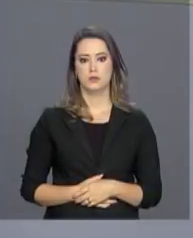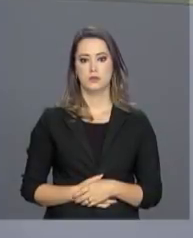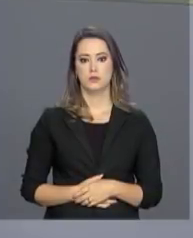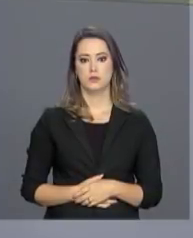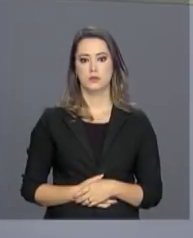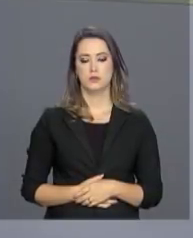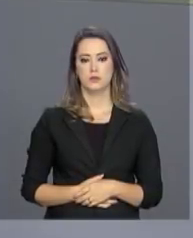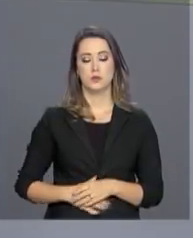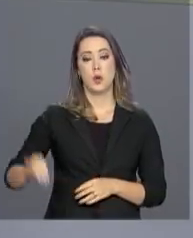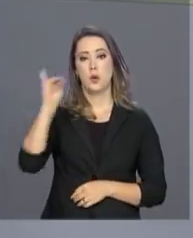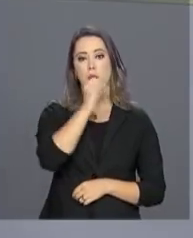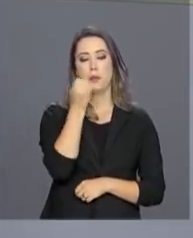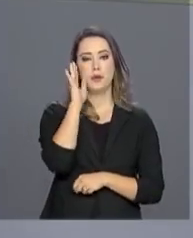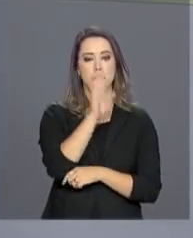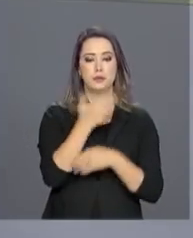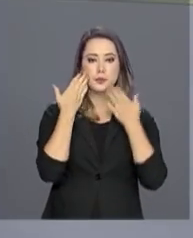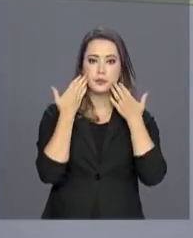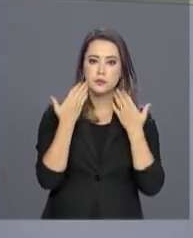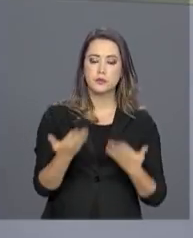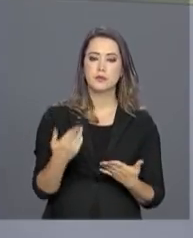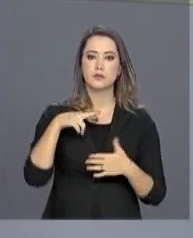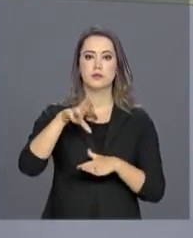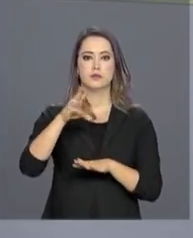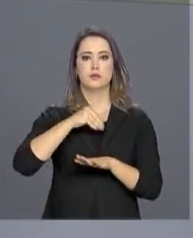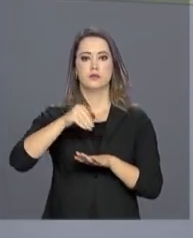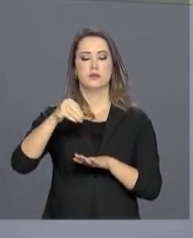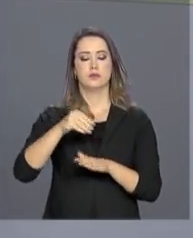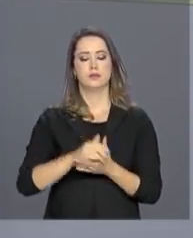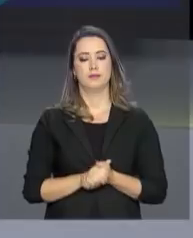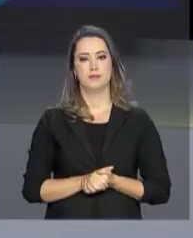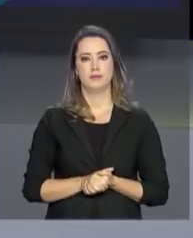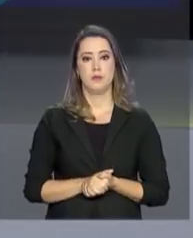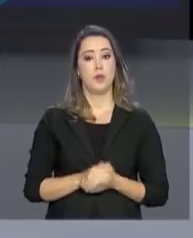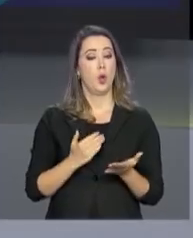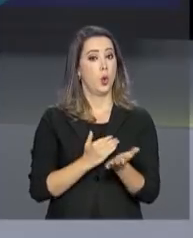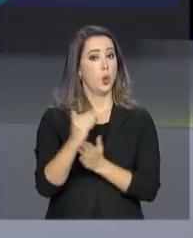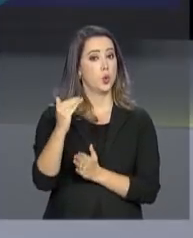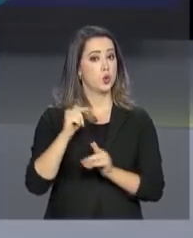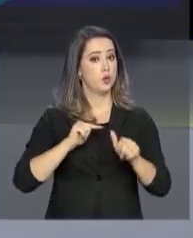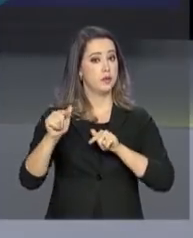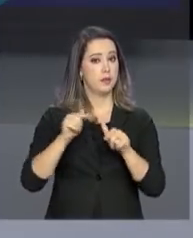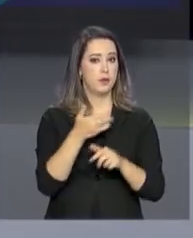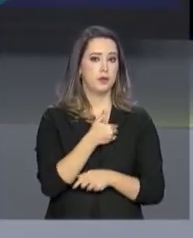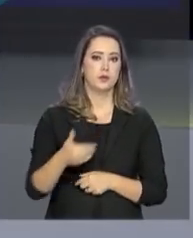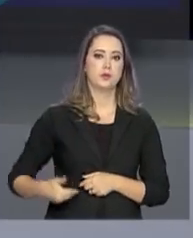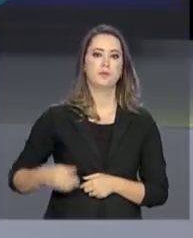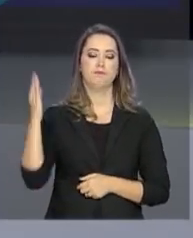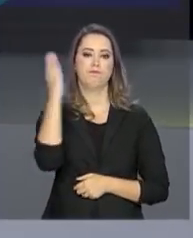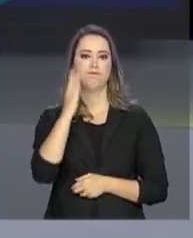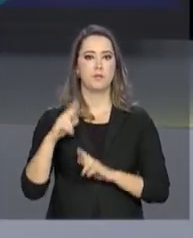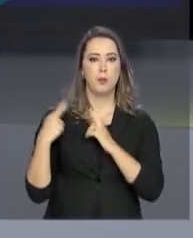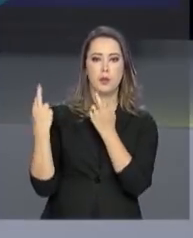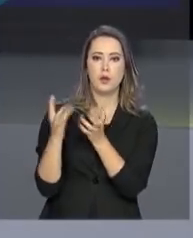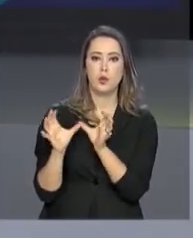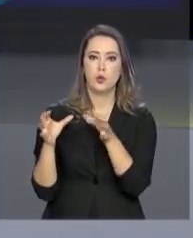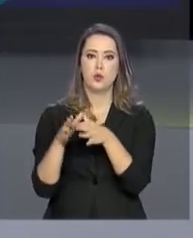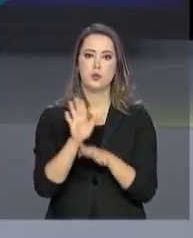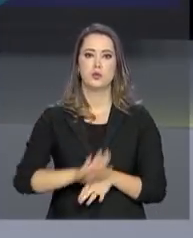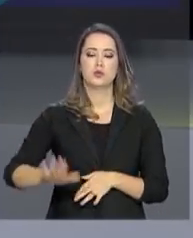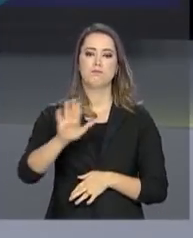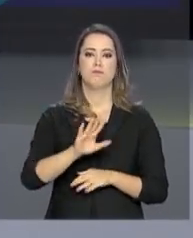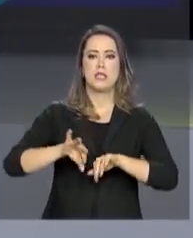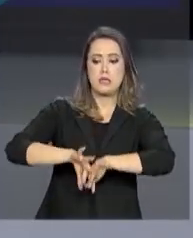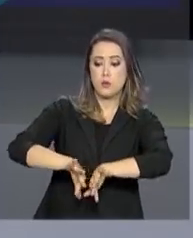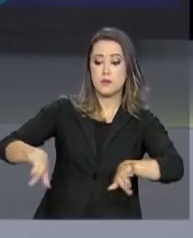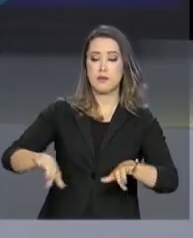olá boa tarde no ar o repórter nbr continuou o trabalho do governo brasileiro para reunir as crianças que estão